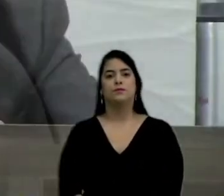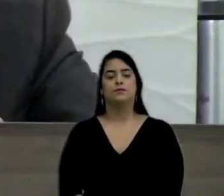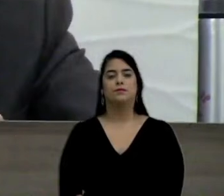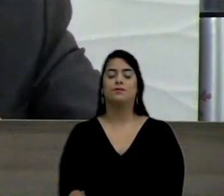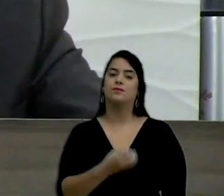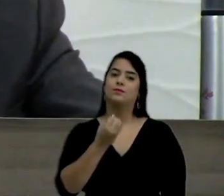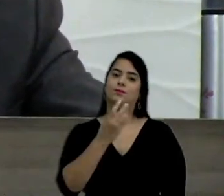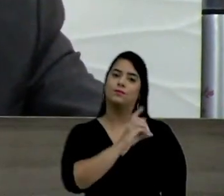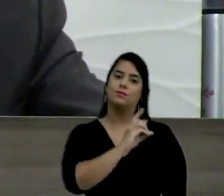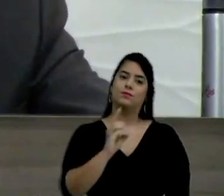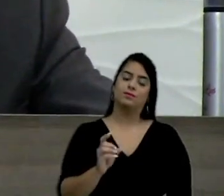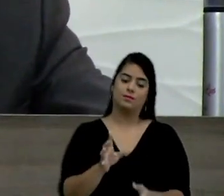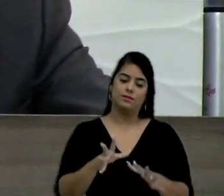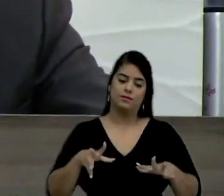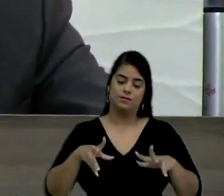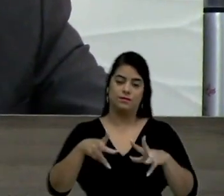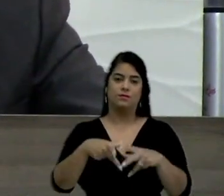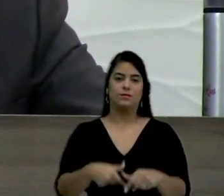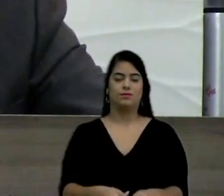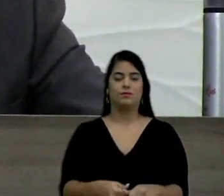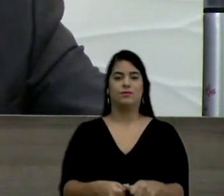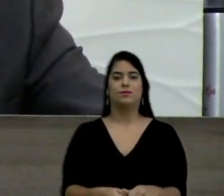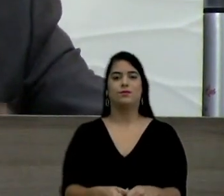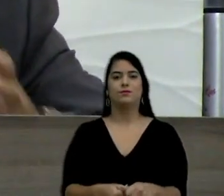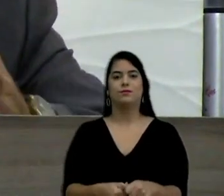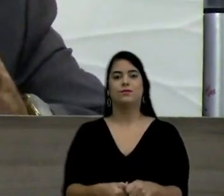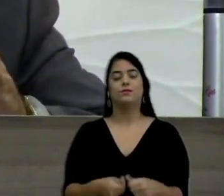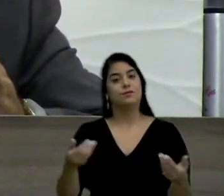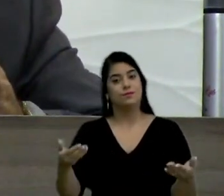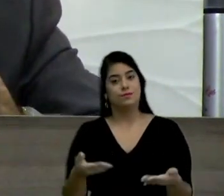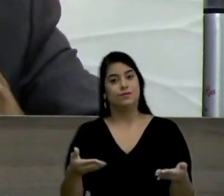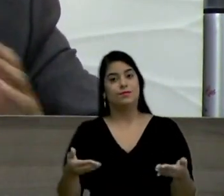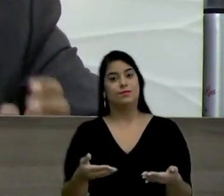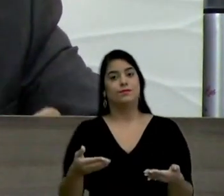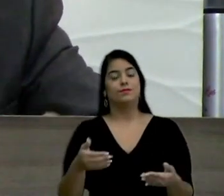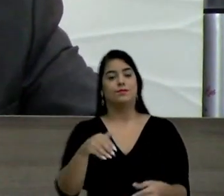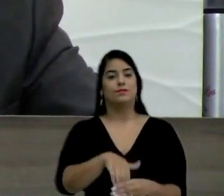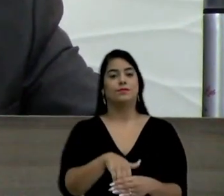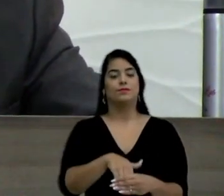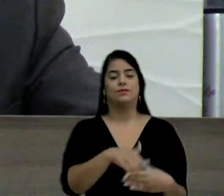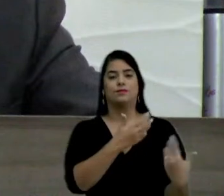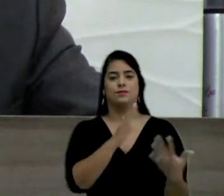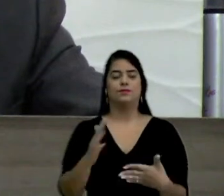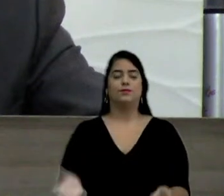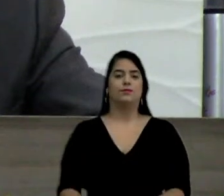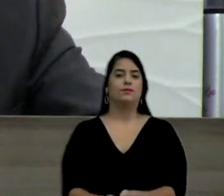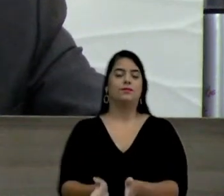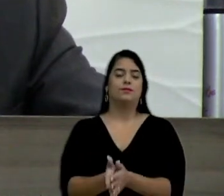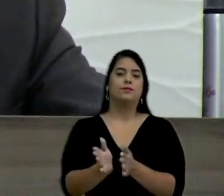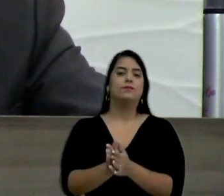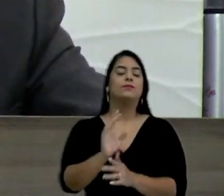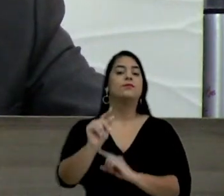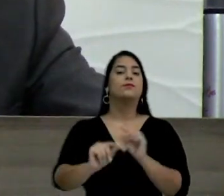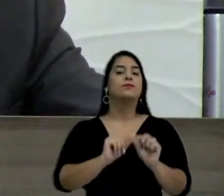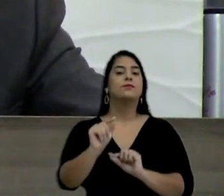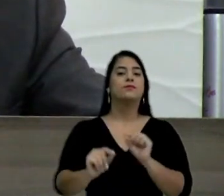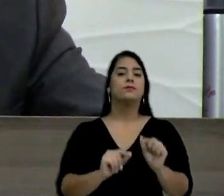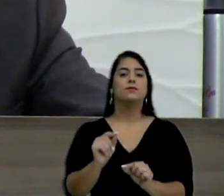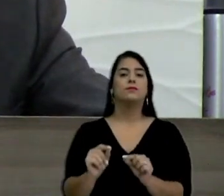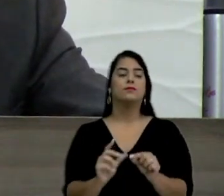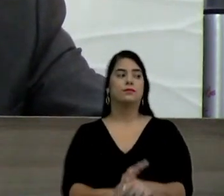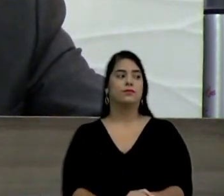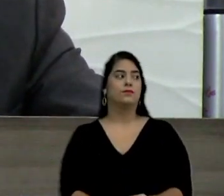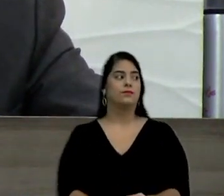bom dia a todos e a todas quero colocar aqui no dia de hoje algs felicitações para